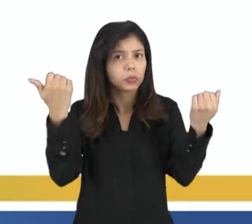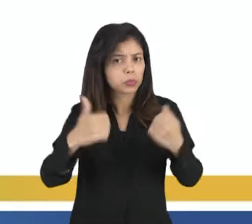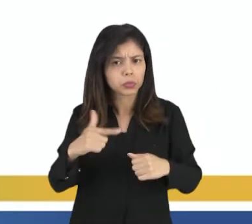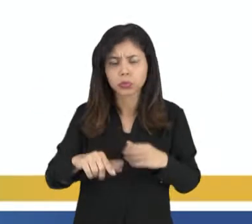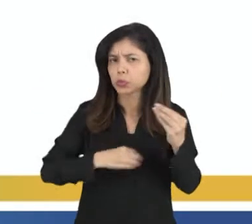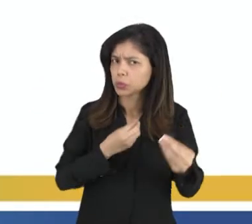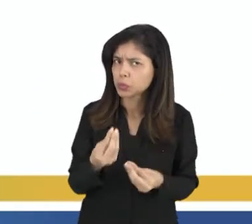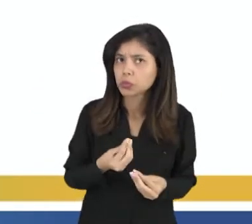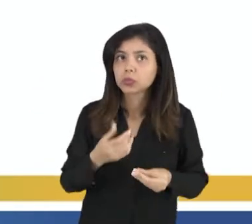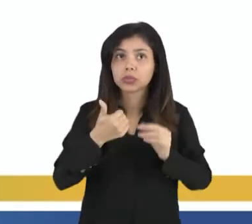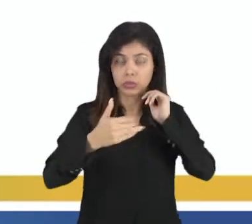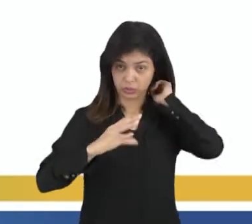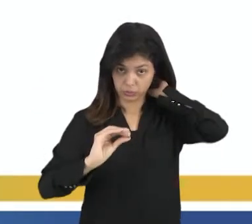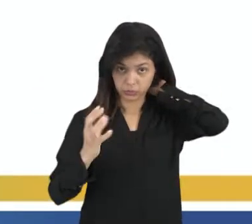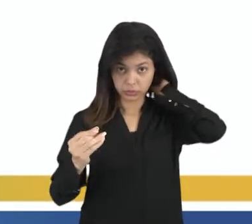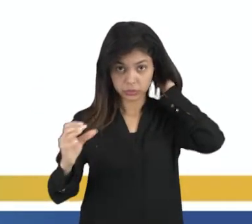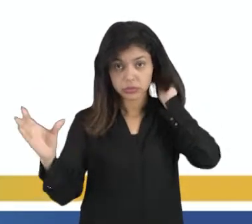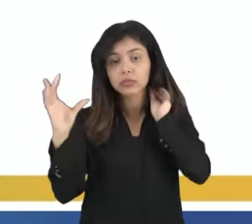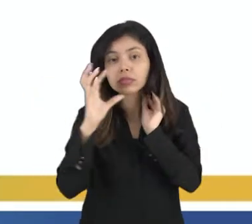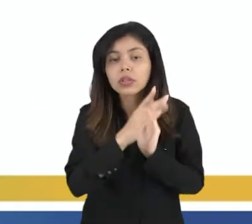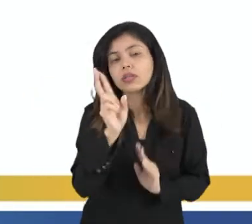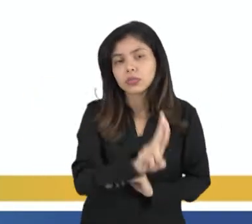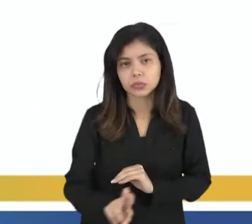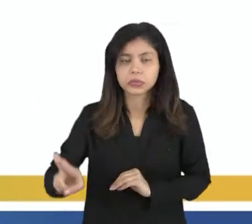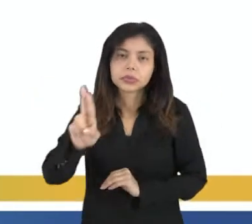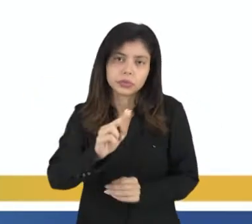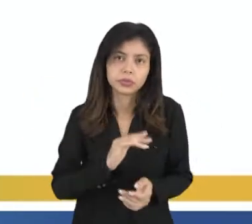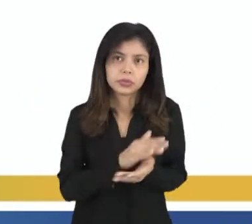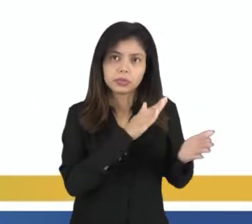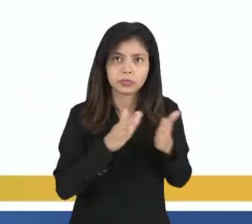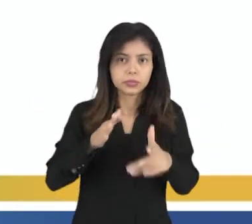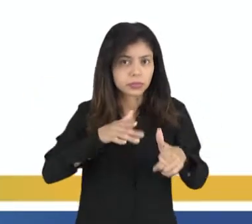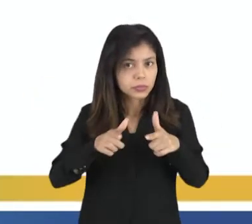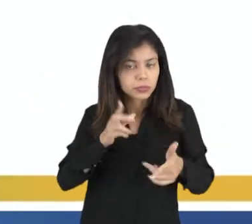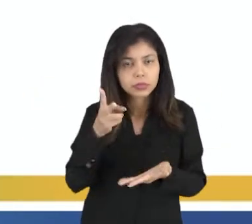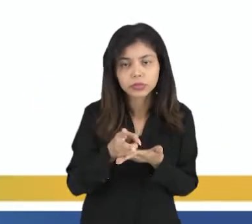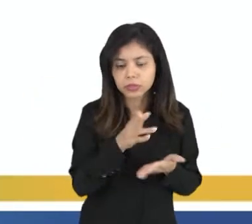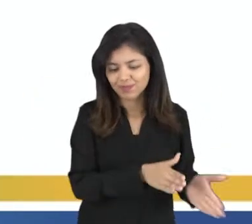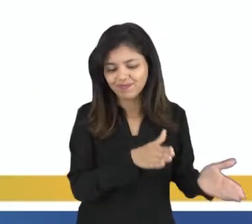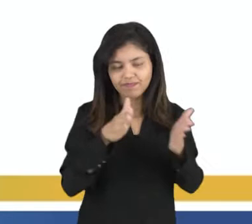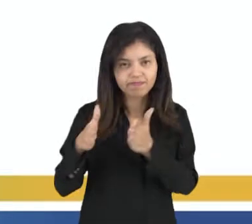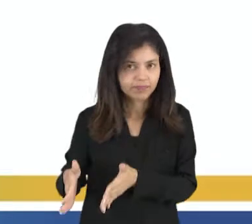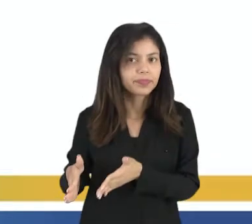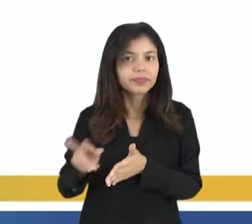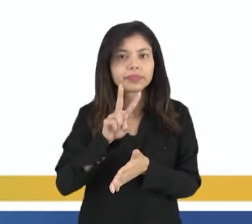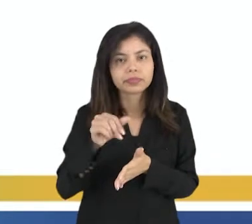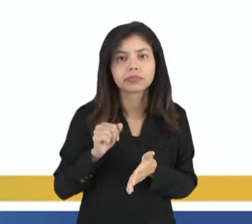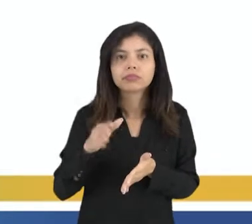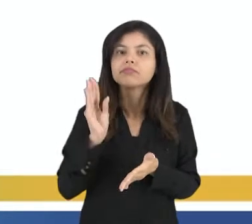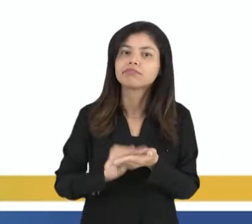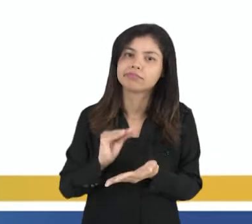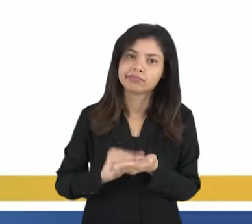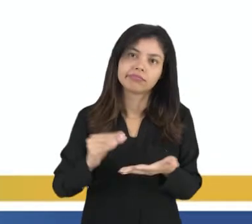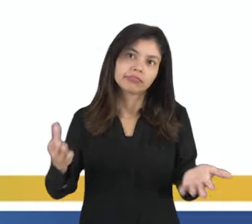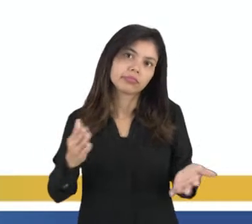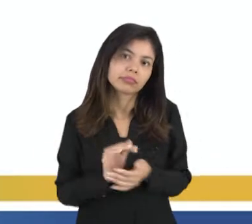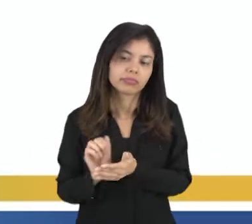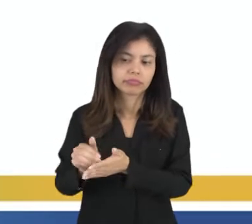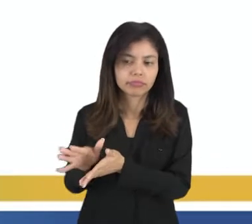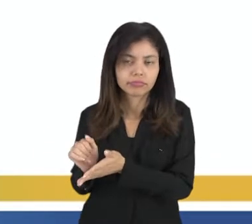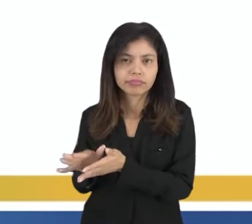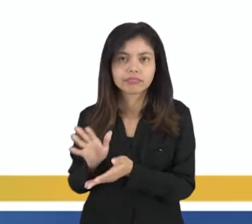impossível que 100% do calor seja utilizado para trabalho, sempre uma parte vai ser desperdiçada. Isso